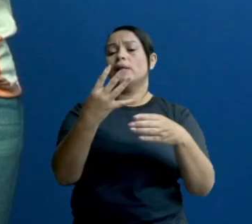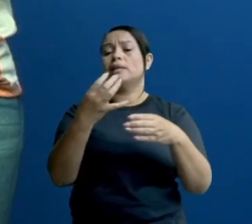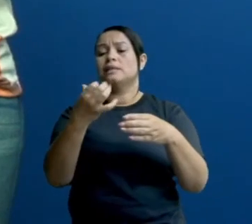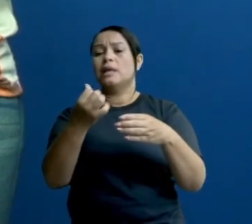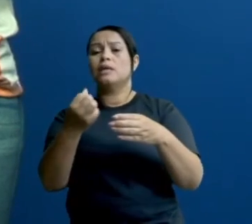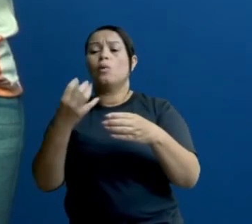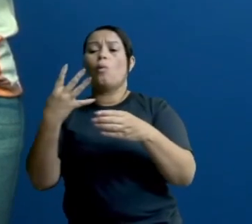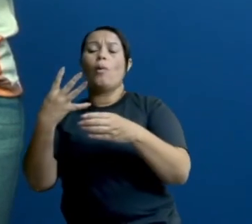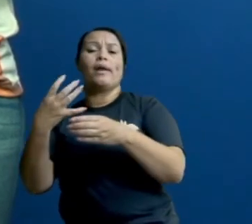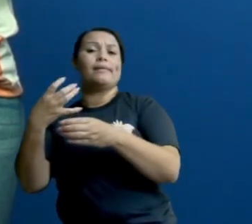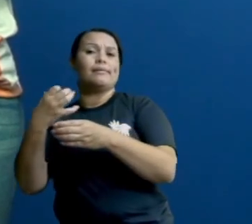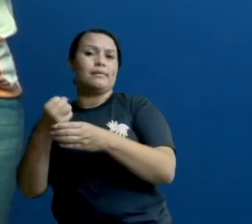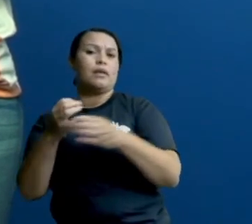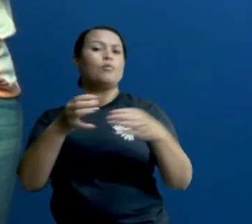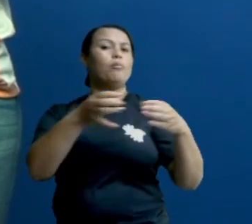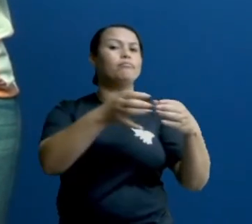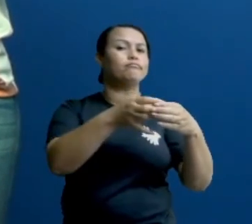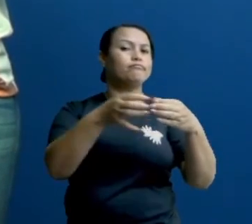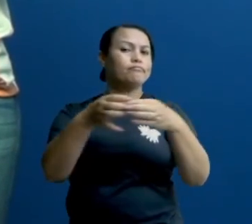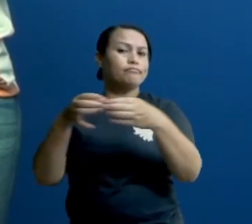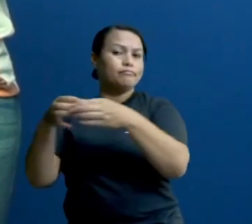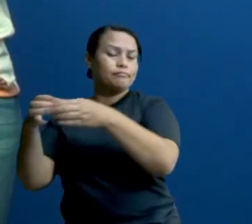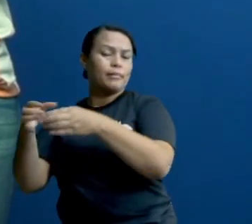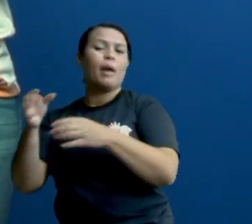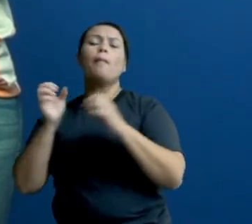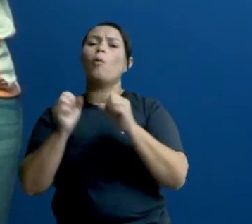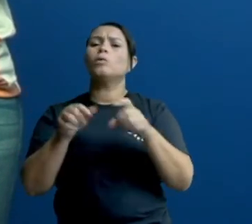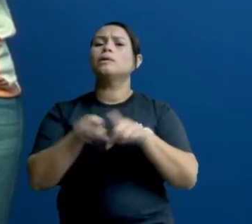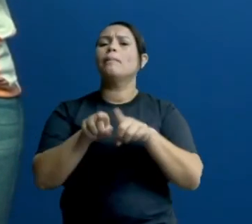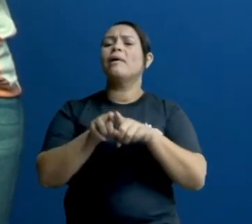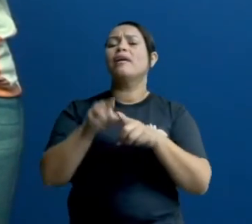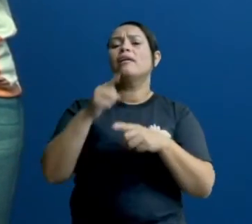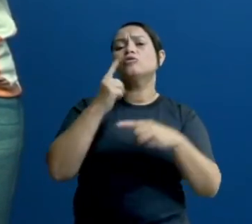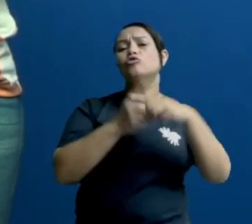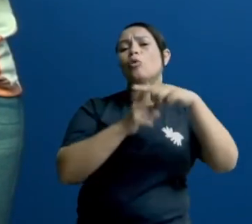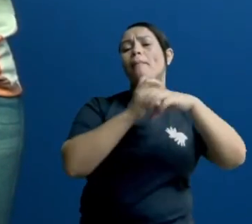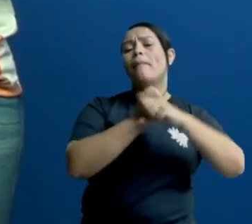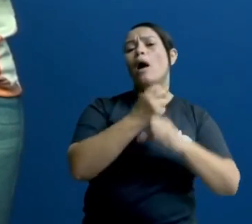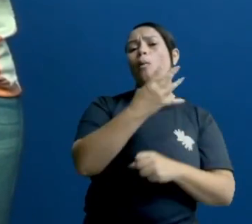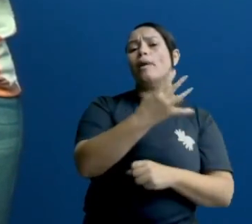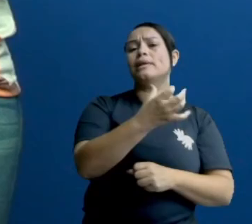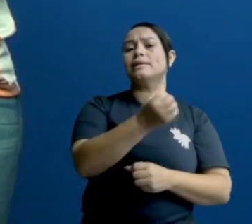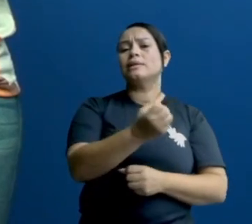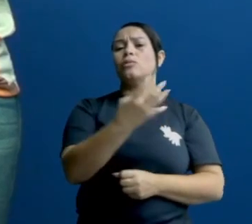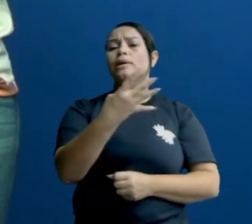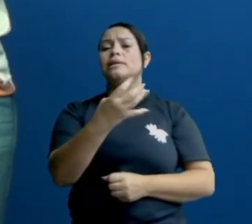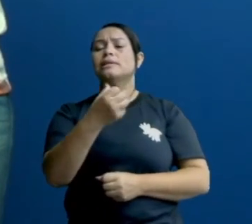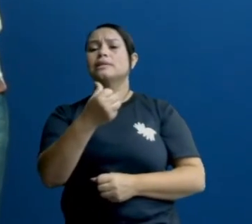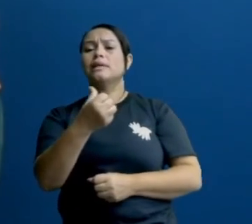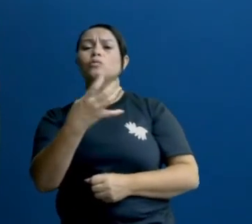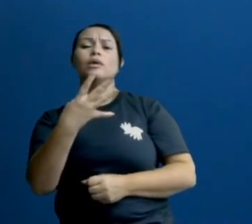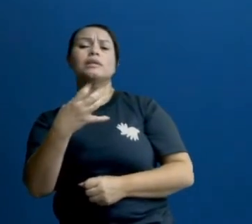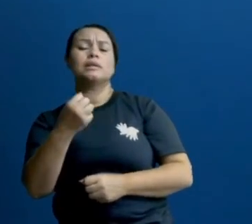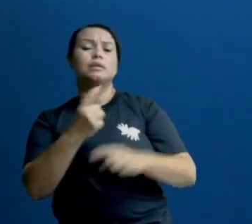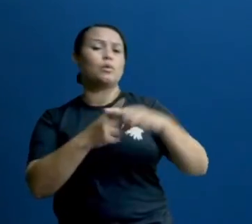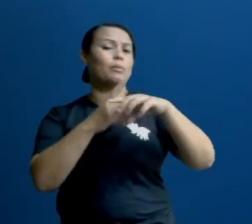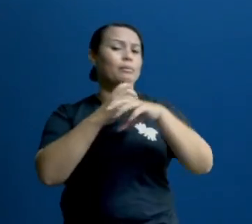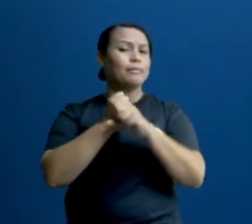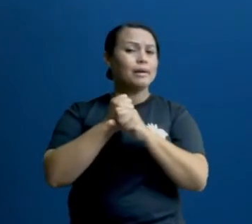tinha 46 e no outro tinha 46. Então, a gente pode fazer 46 mais 46 mais